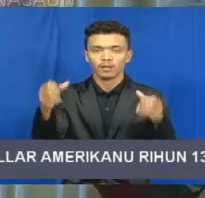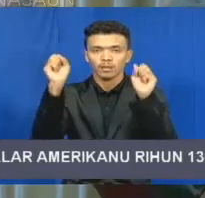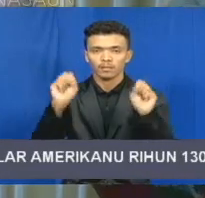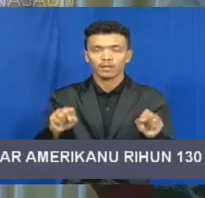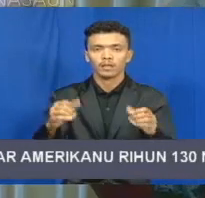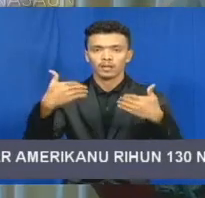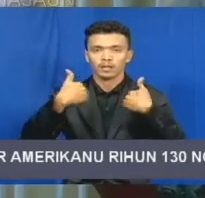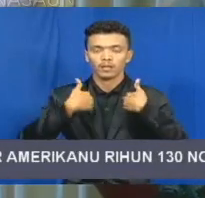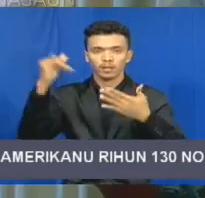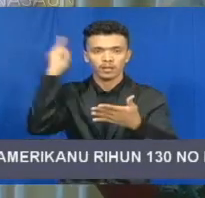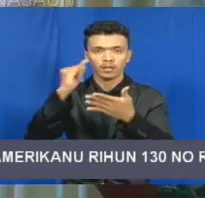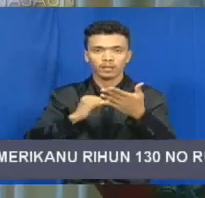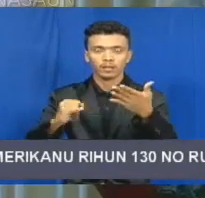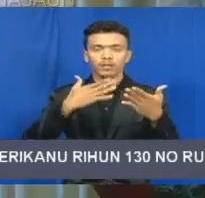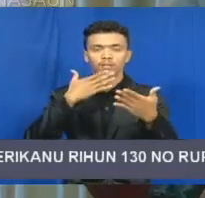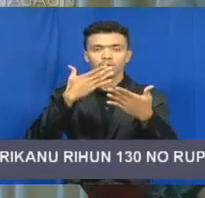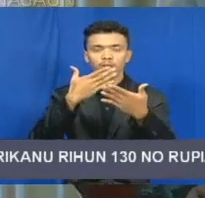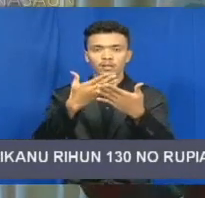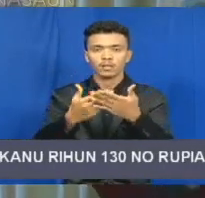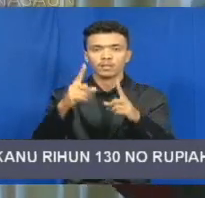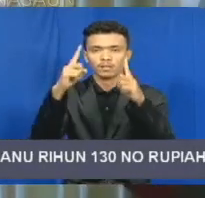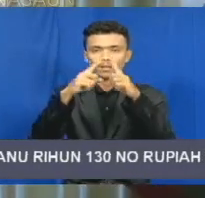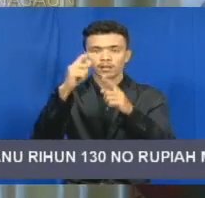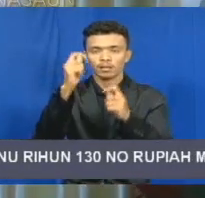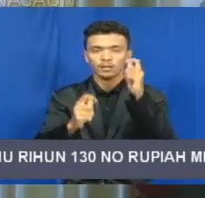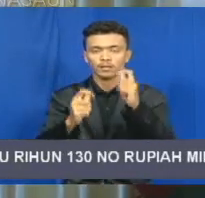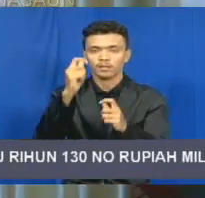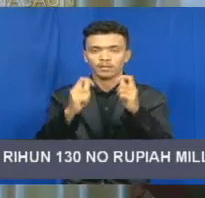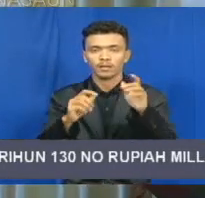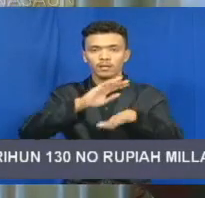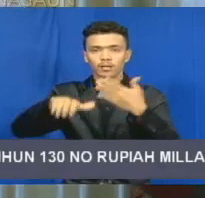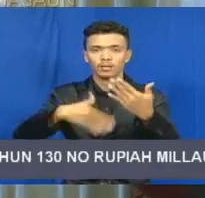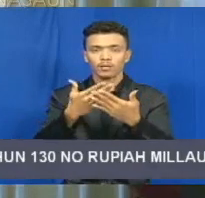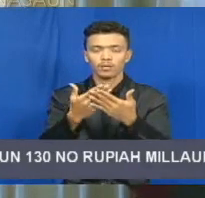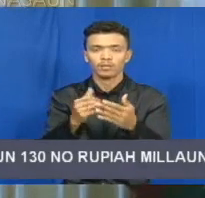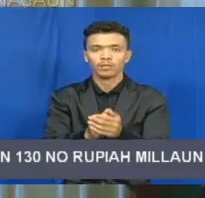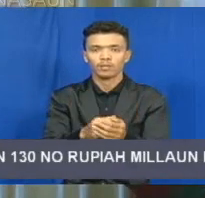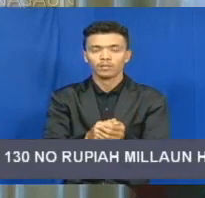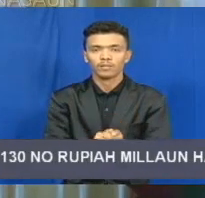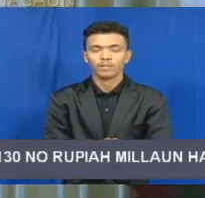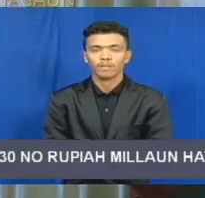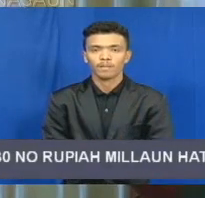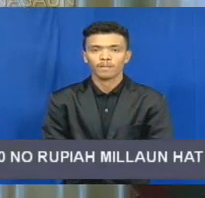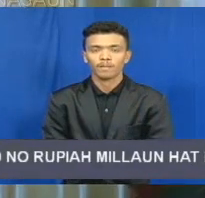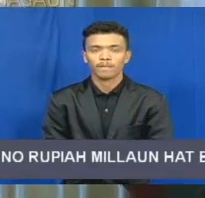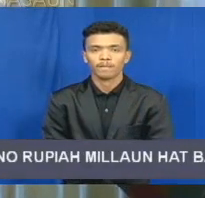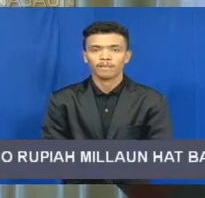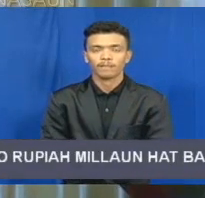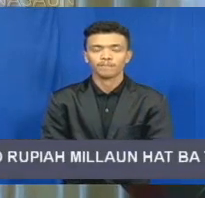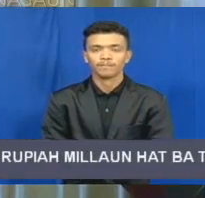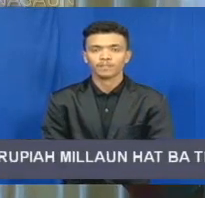ona desenho ida dia que ba tribunal primeira instância nem e território tomak não mos residência desenho para vir